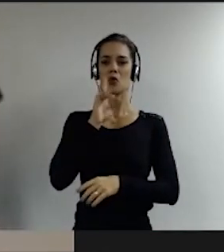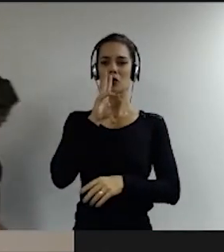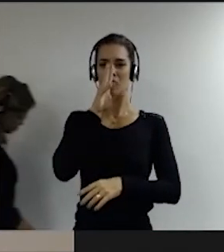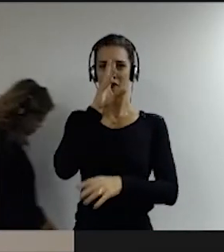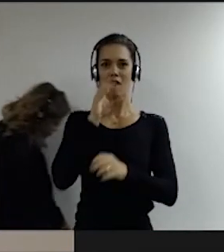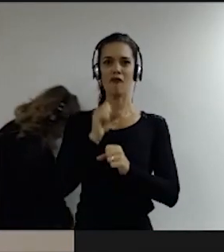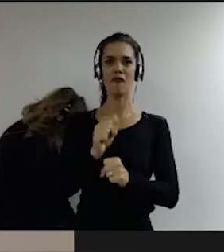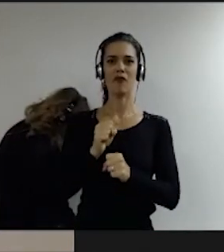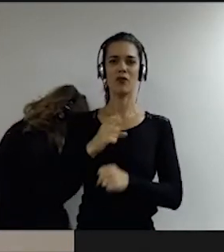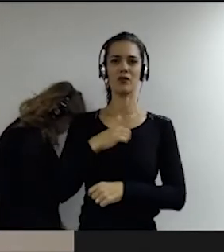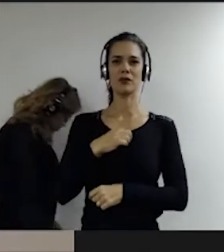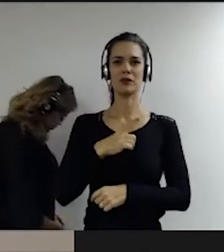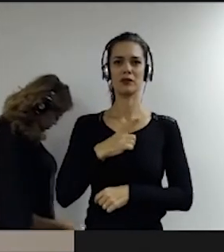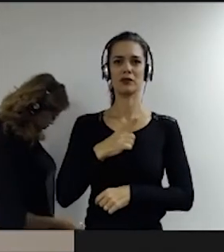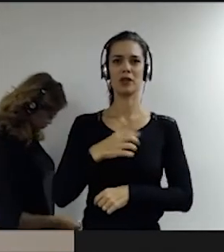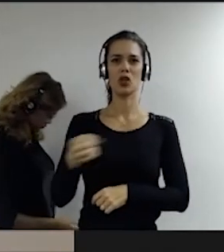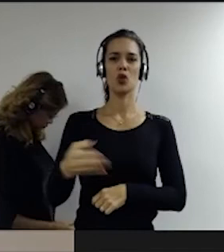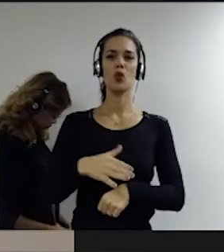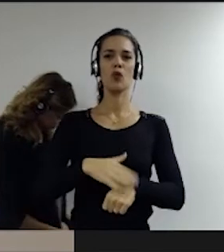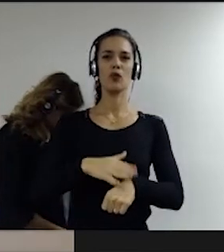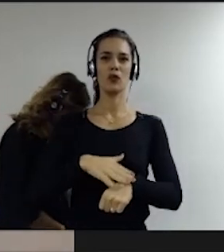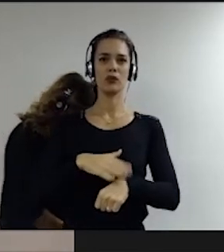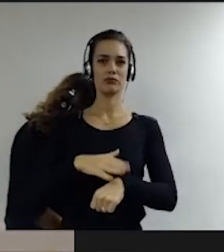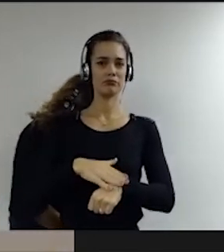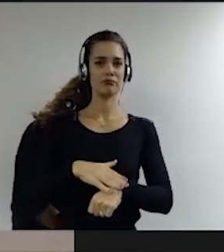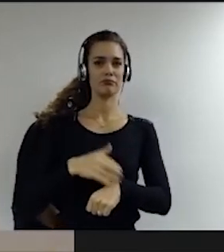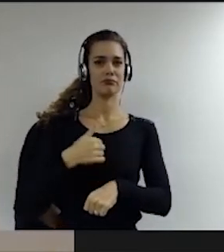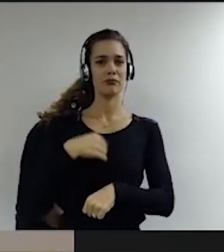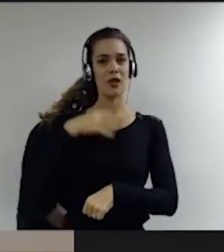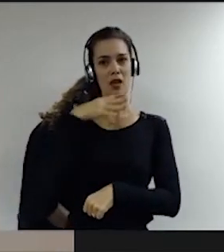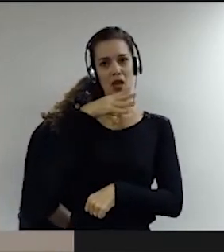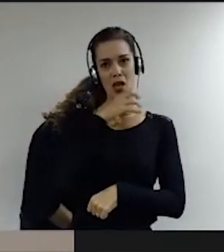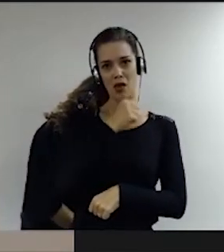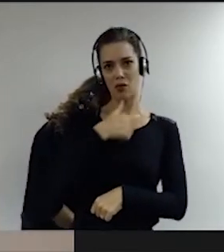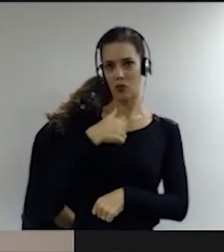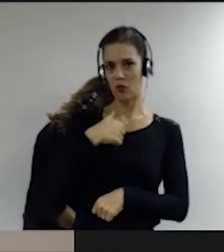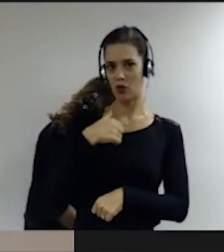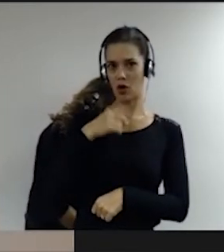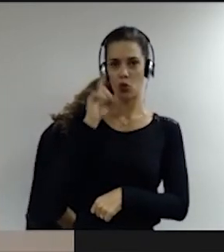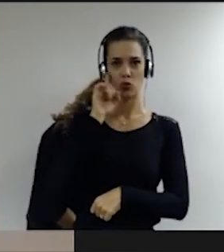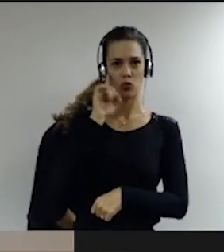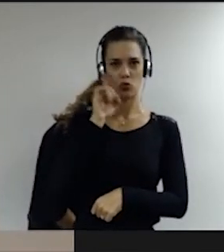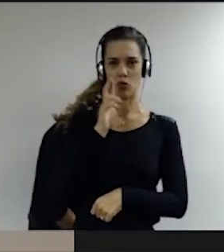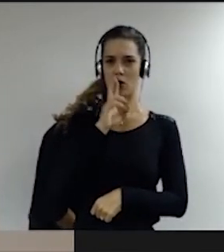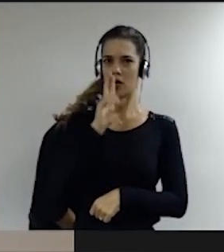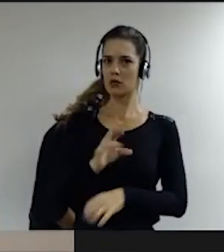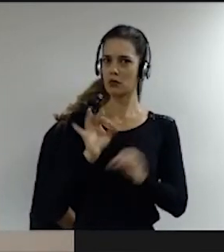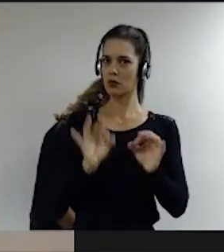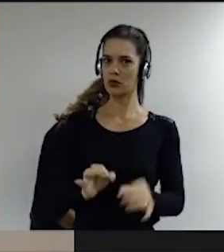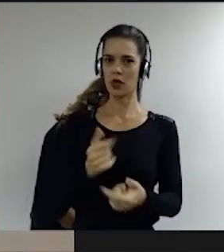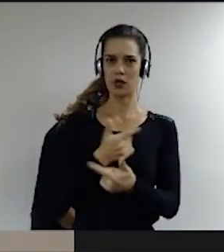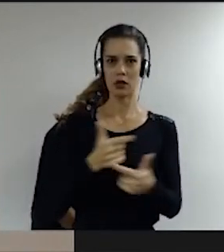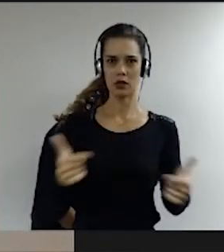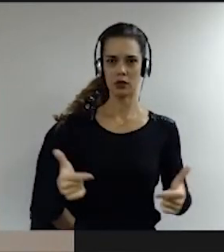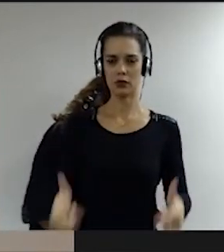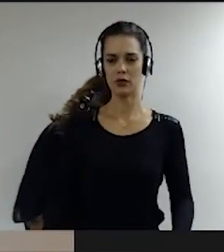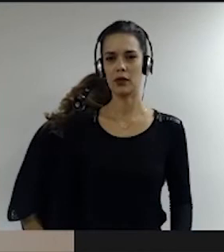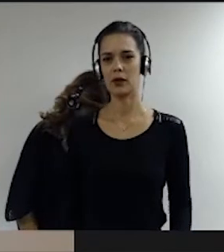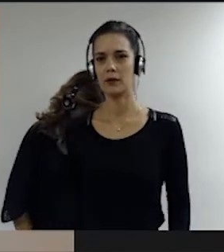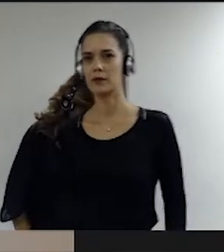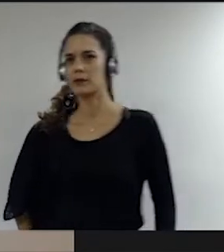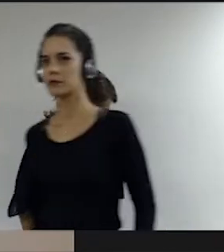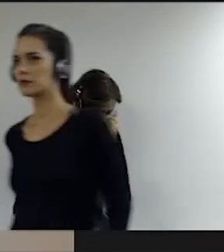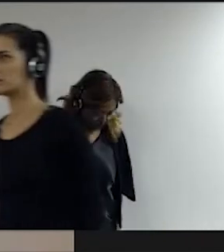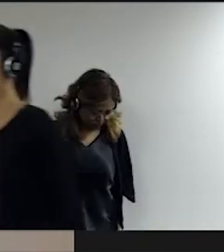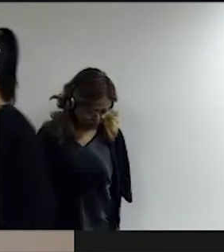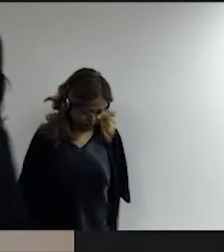nova época, desse novo tempo. Acho, eu não sou dono das respostas, mas que cuidando